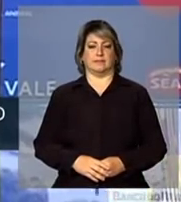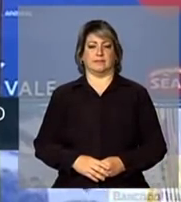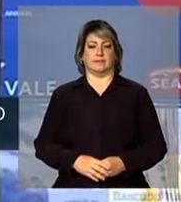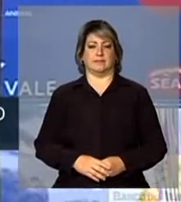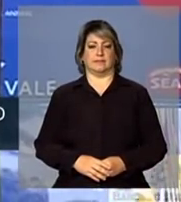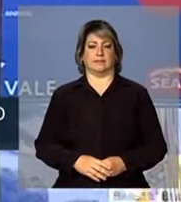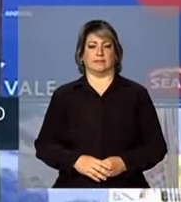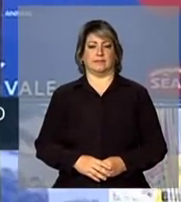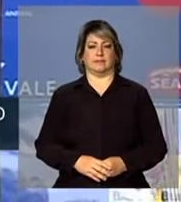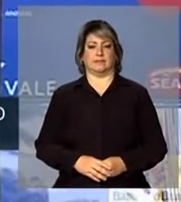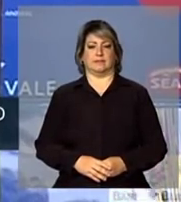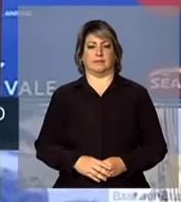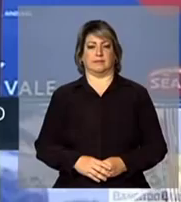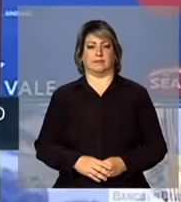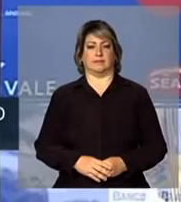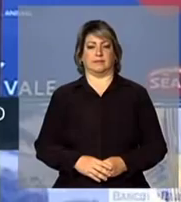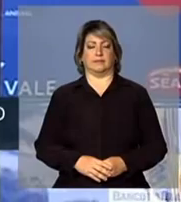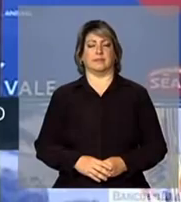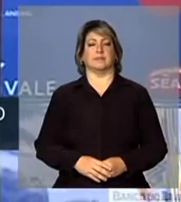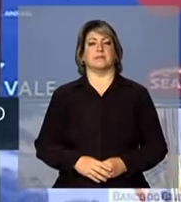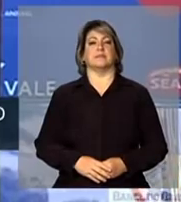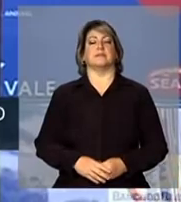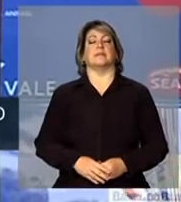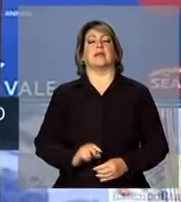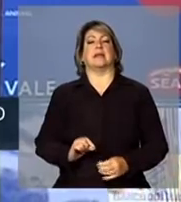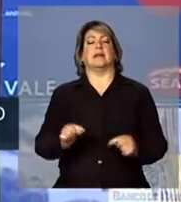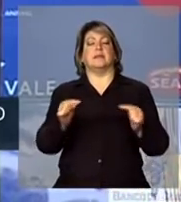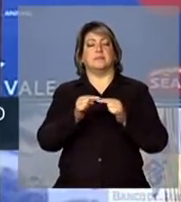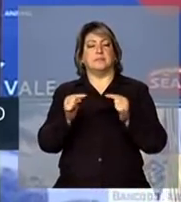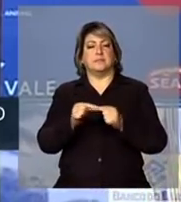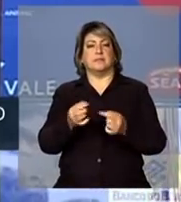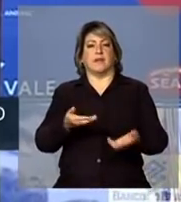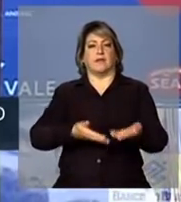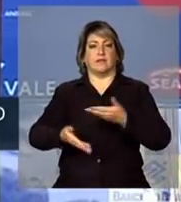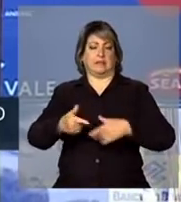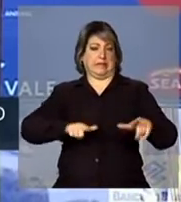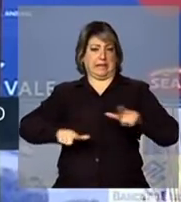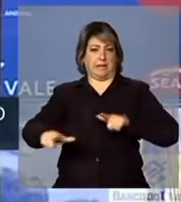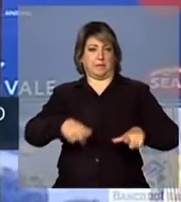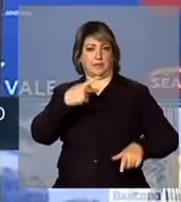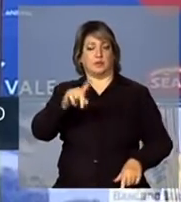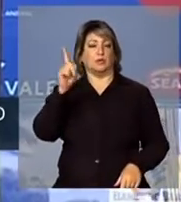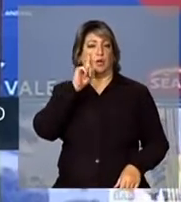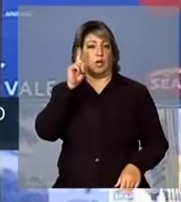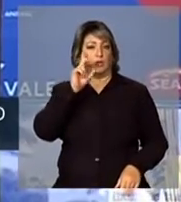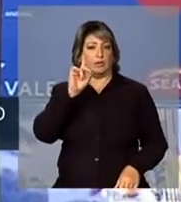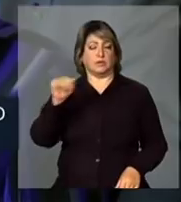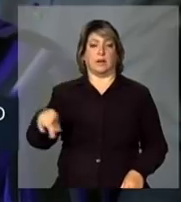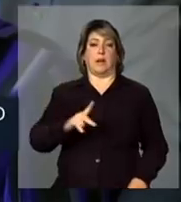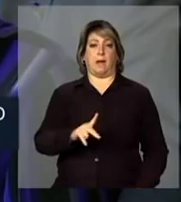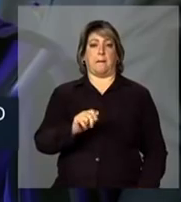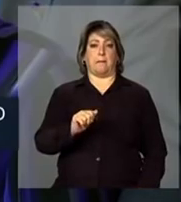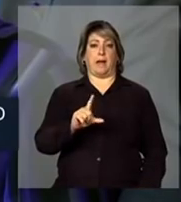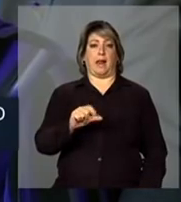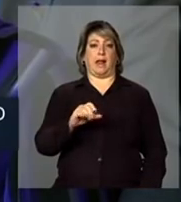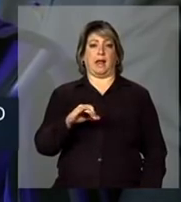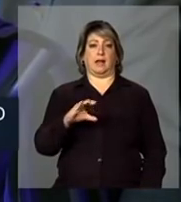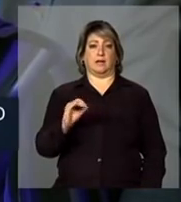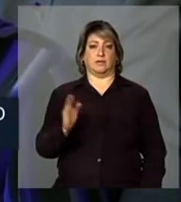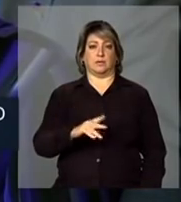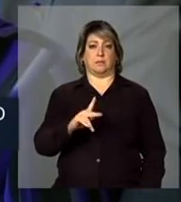E intimamente envolvida no seu dia a dia no Palácio do Planalto, como reminiscência de